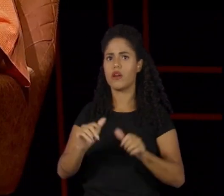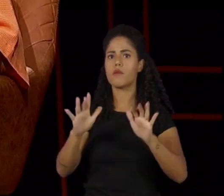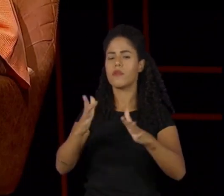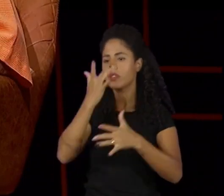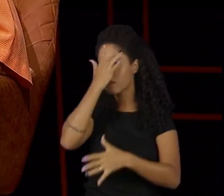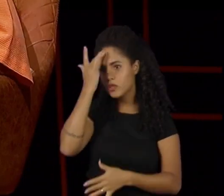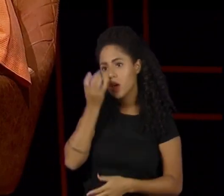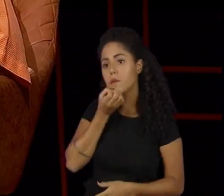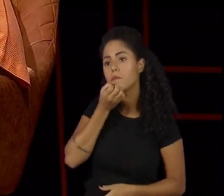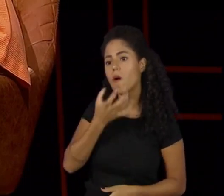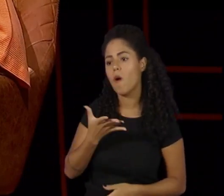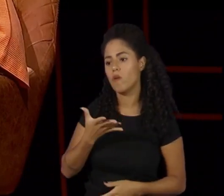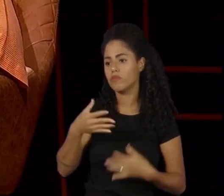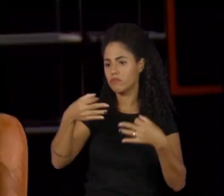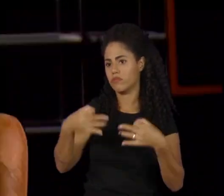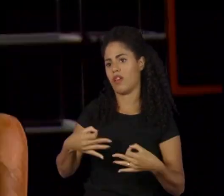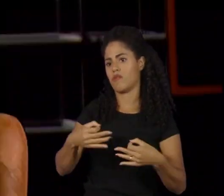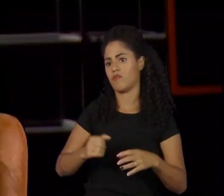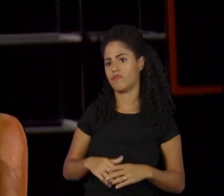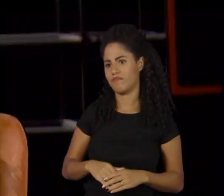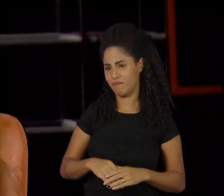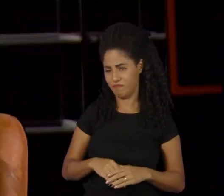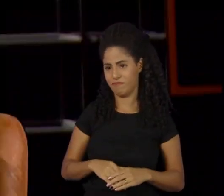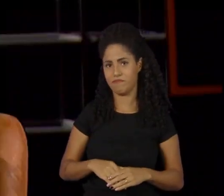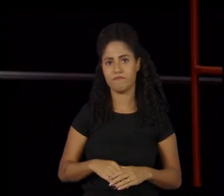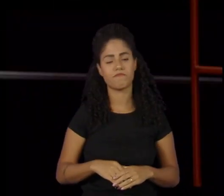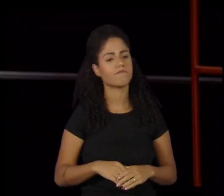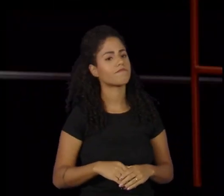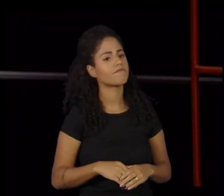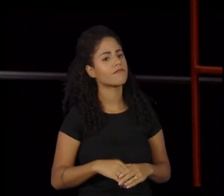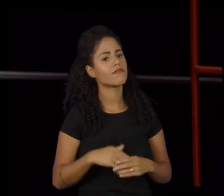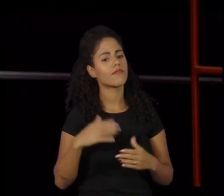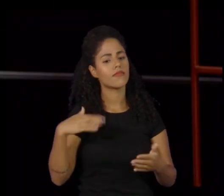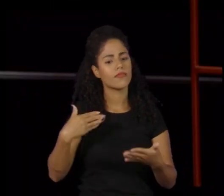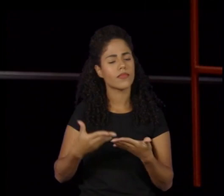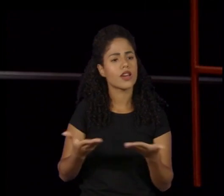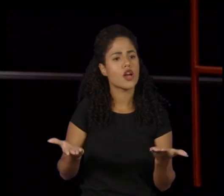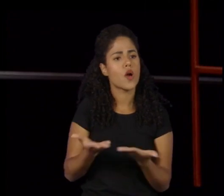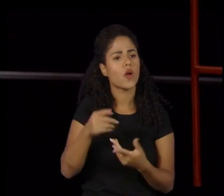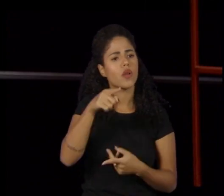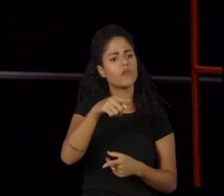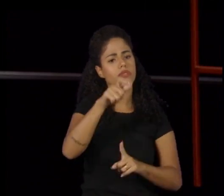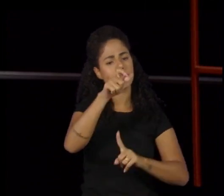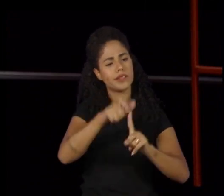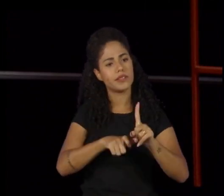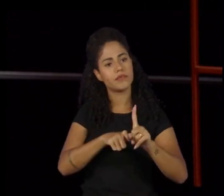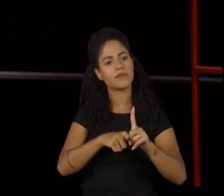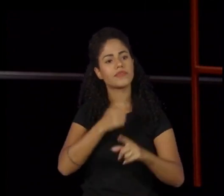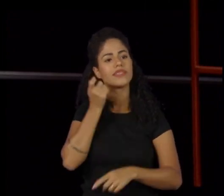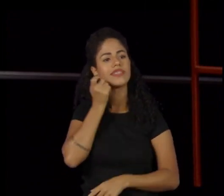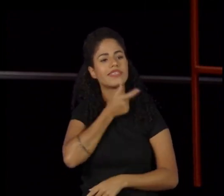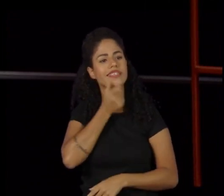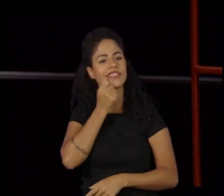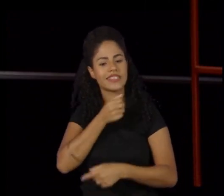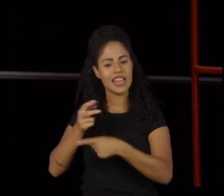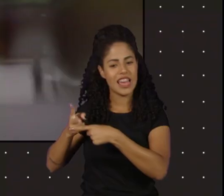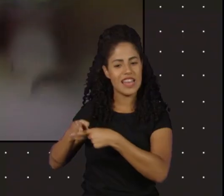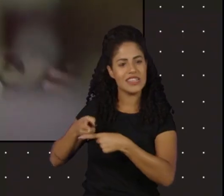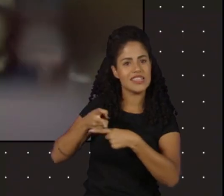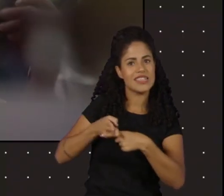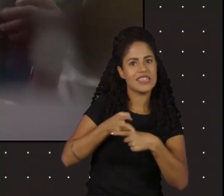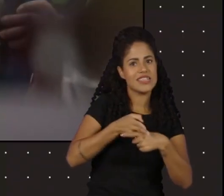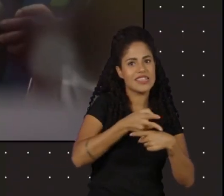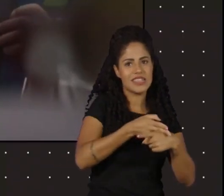muito bons, bicho. Eram muito bons. Brida, recentemente você protagonizou a série de comédia Alto Posto, né?